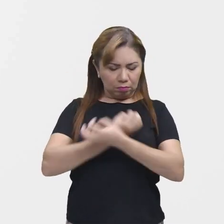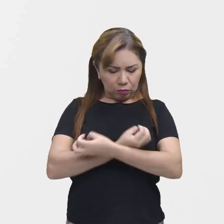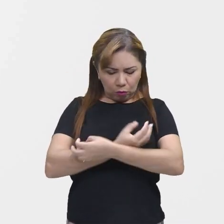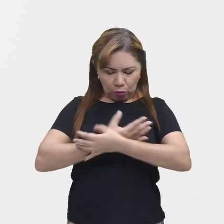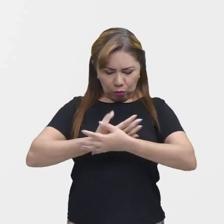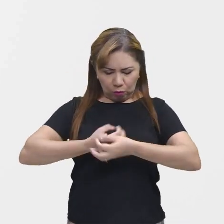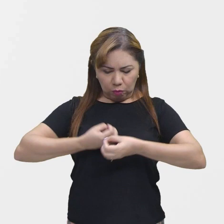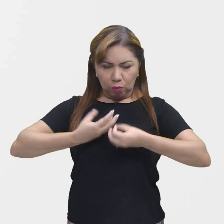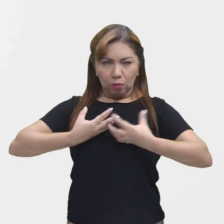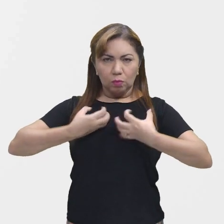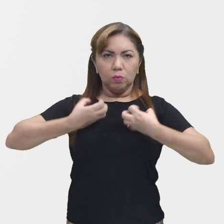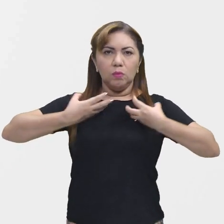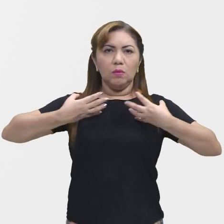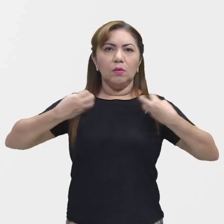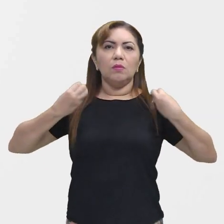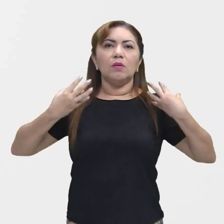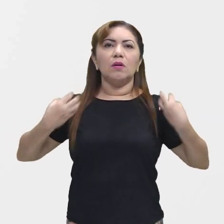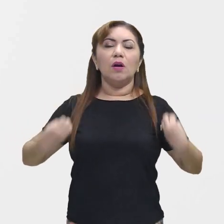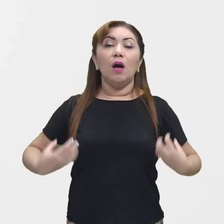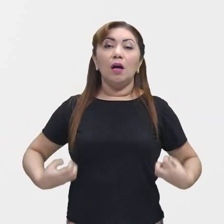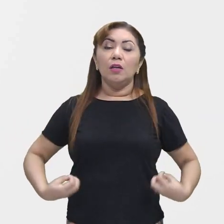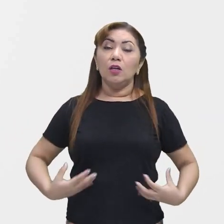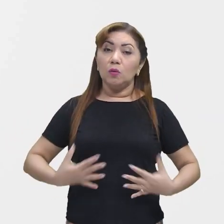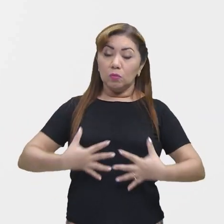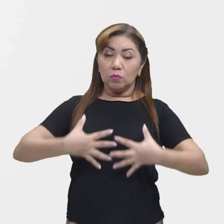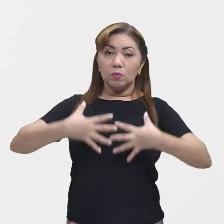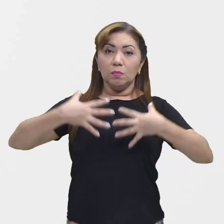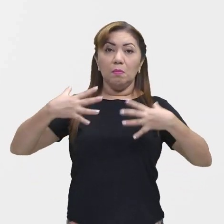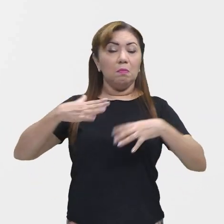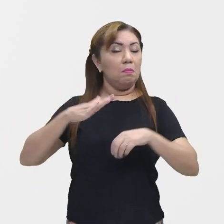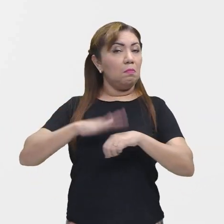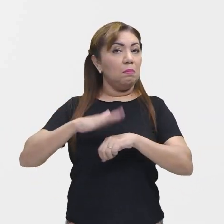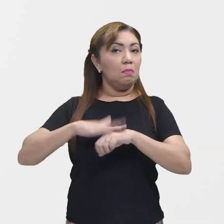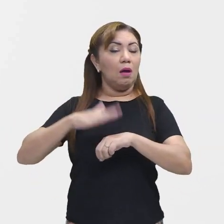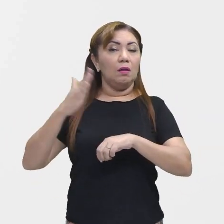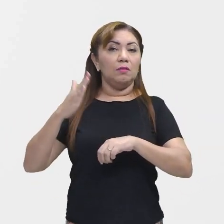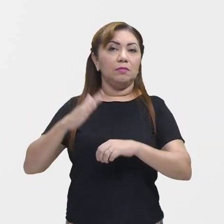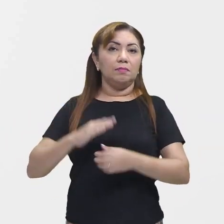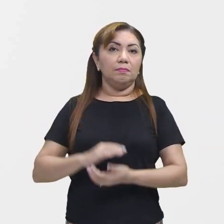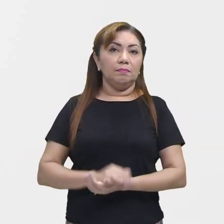ou reproduzem mais órgãos. Os órgãos se desenvolvem muito mais. Esses hormônios